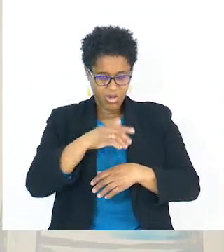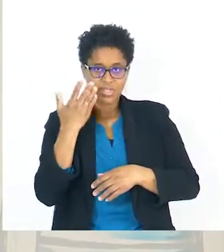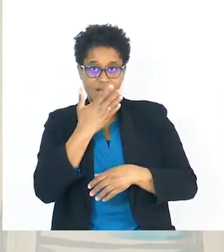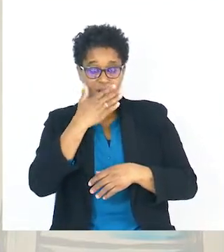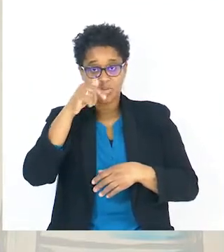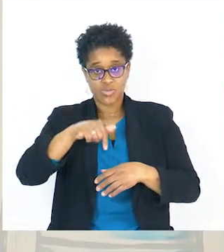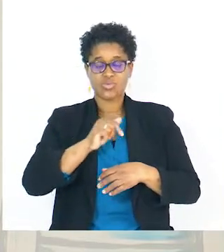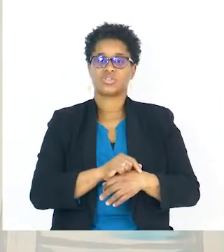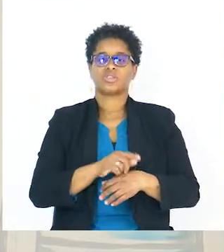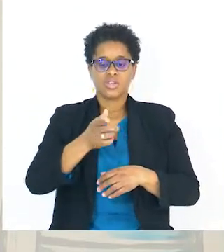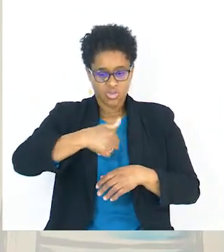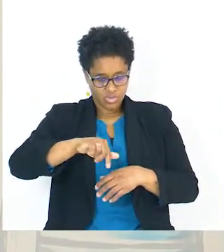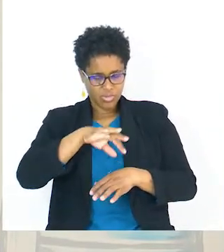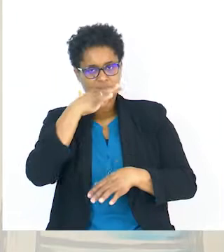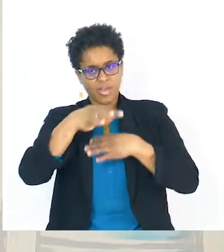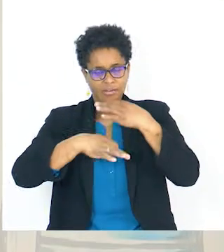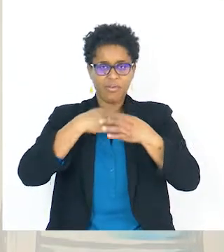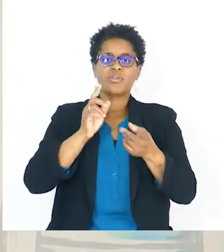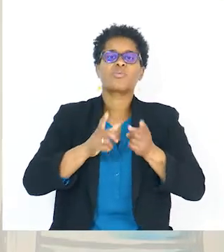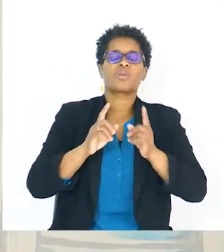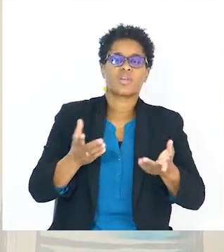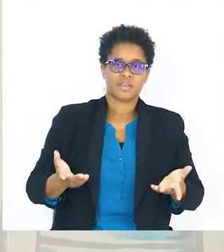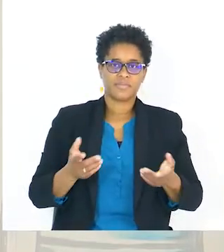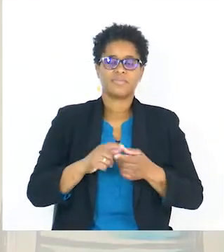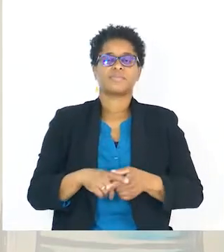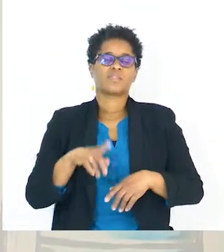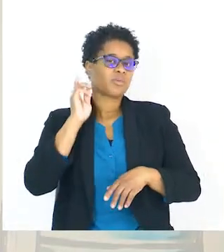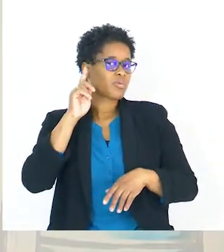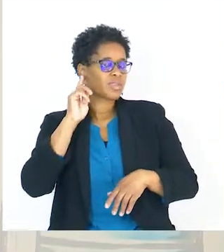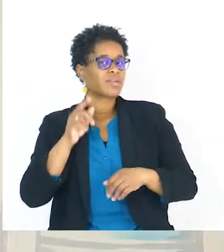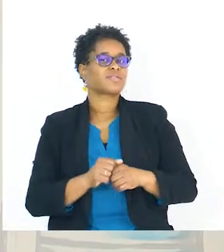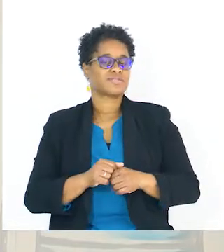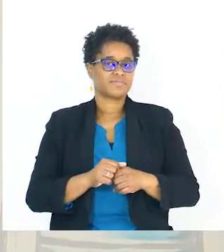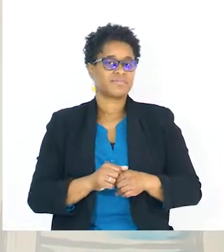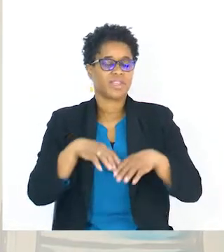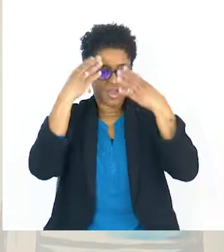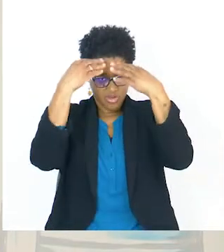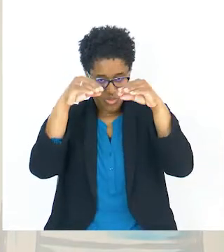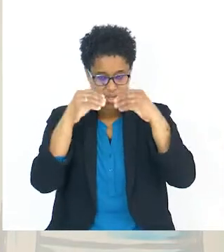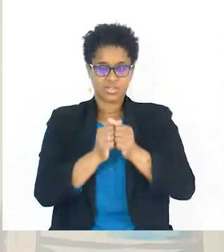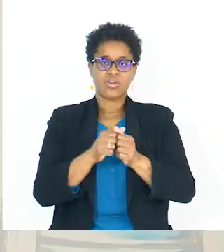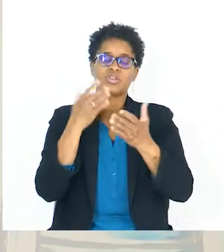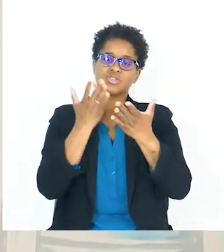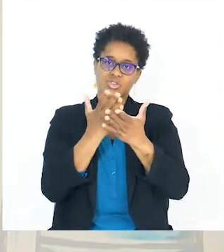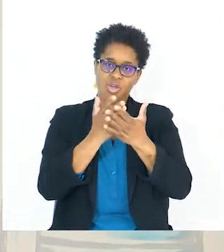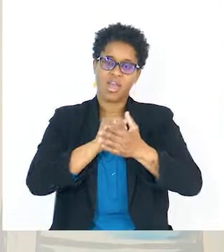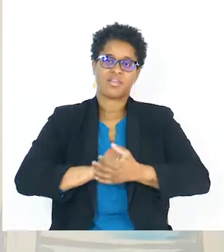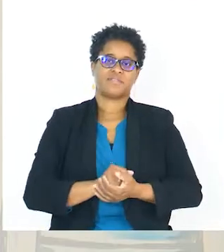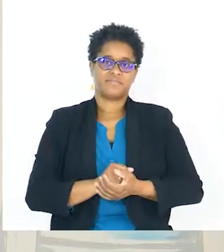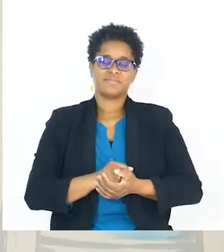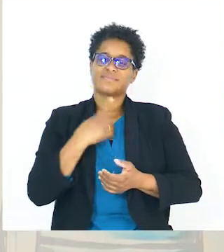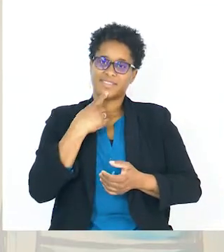nossa aula de hoje, nós vamos falar de quê? Da importância da educação